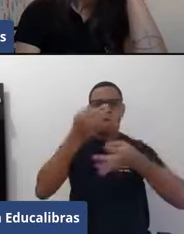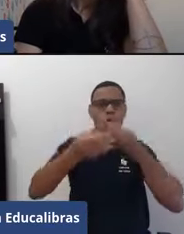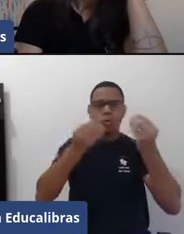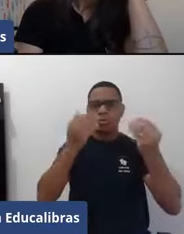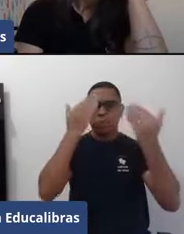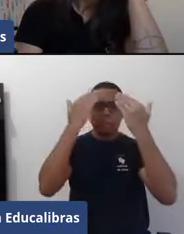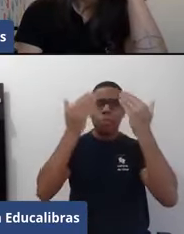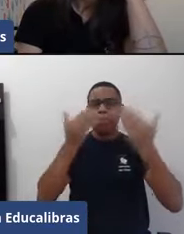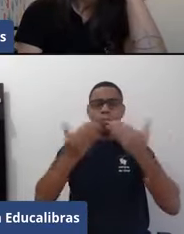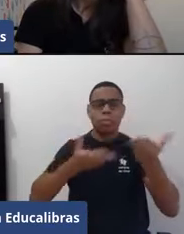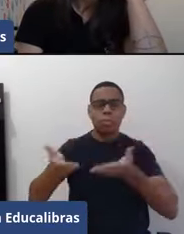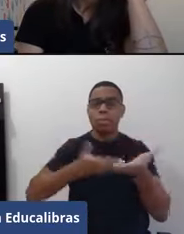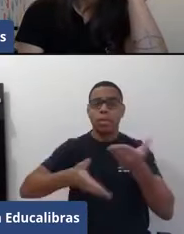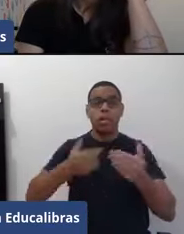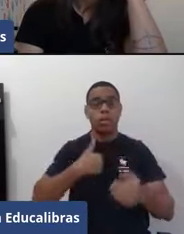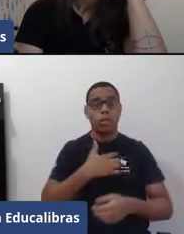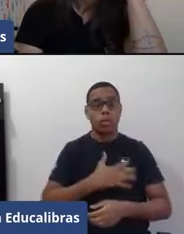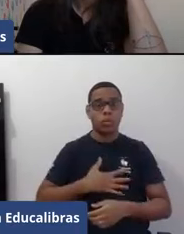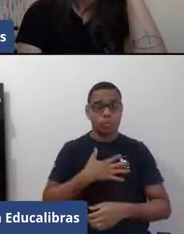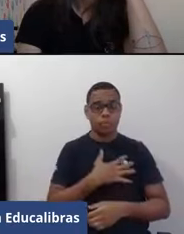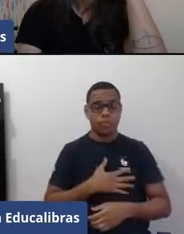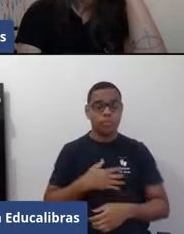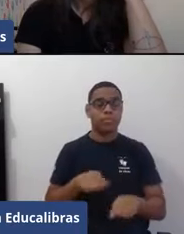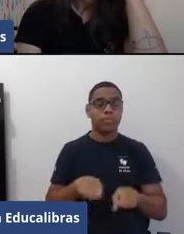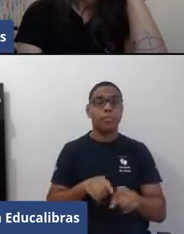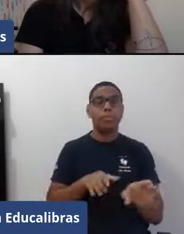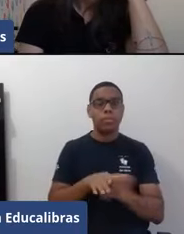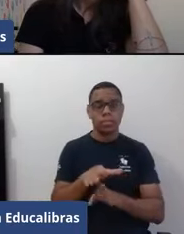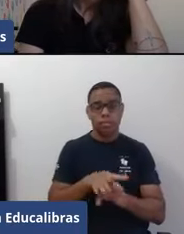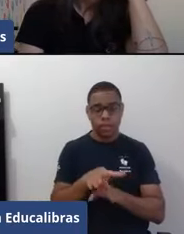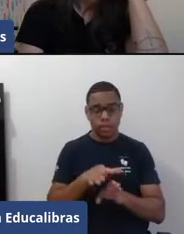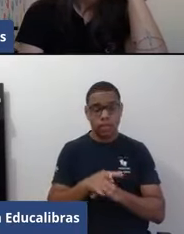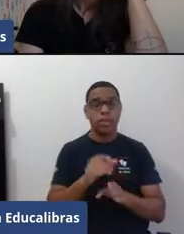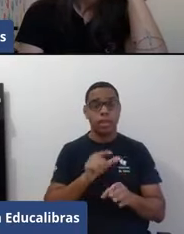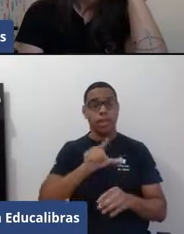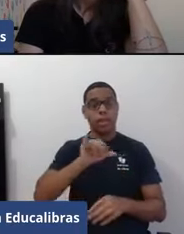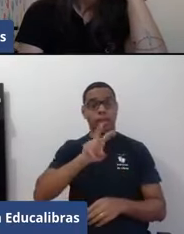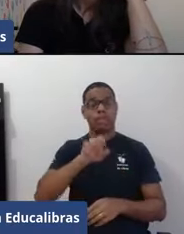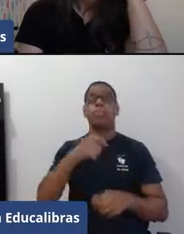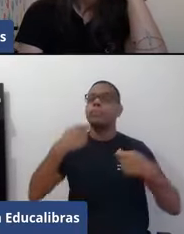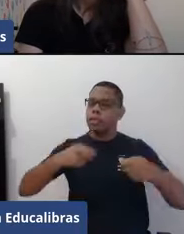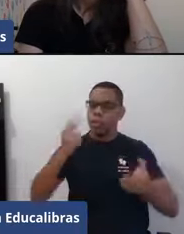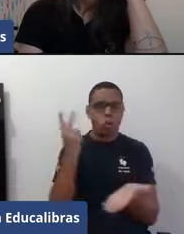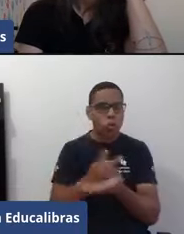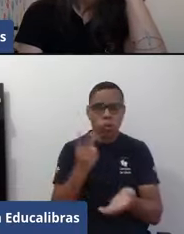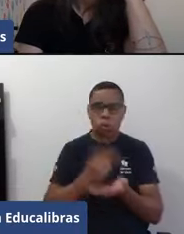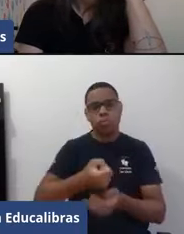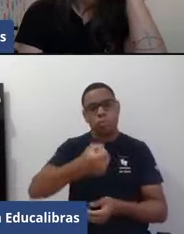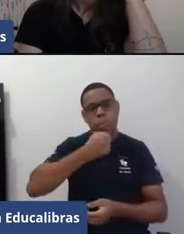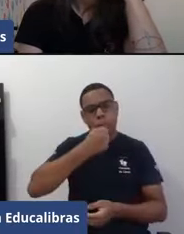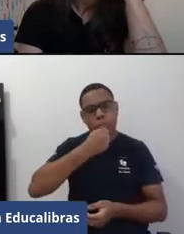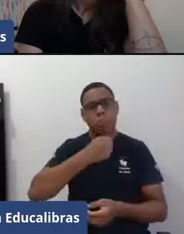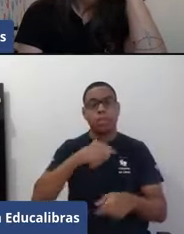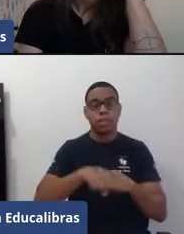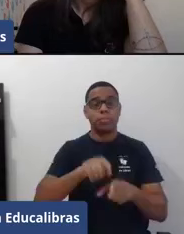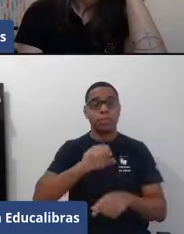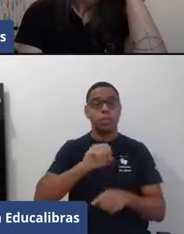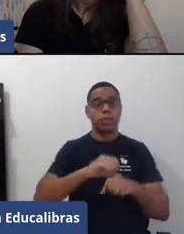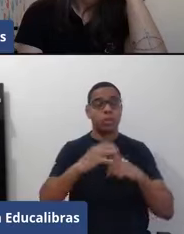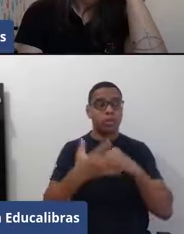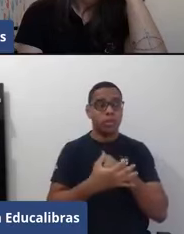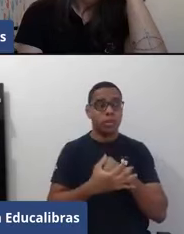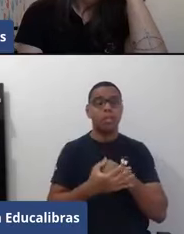ideia da live foi ótima. O conselho precisa fazer essa live, sim. Temos que continuar trabalhando, não parar. O Covid parou um pouco o